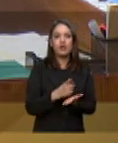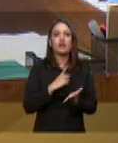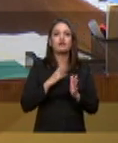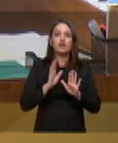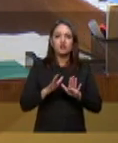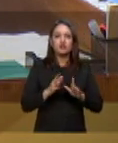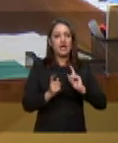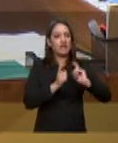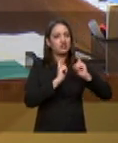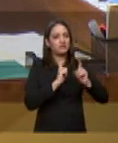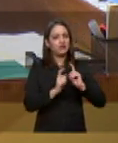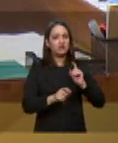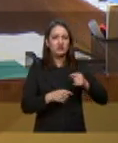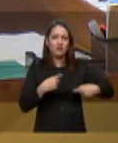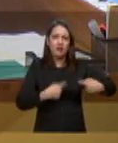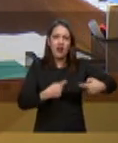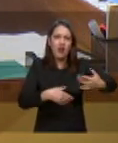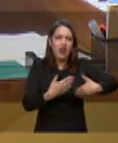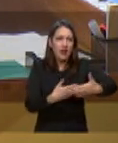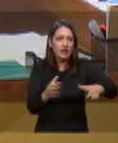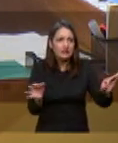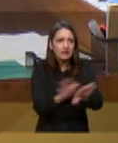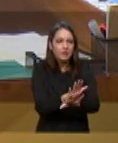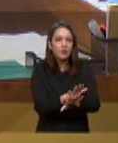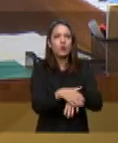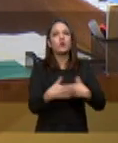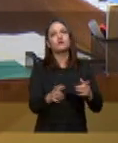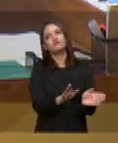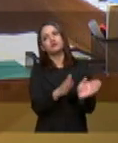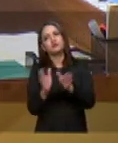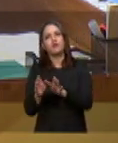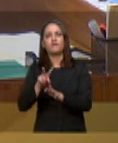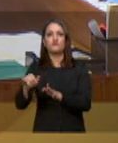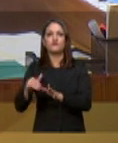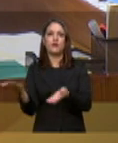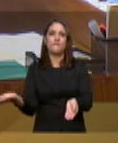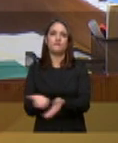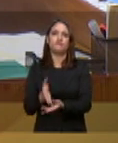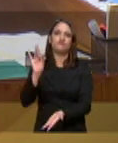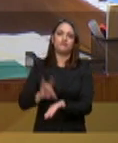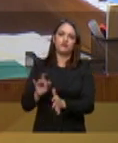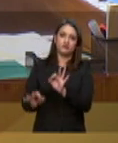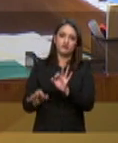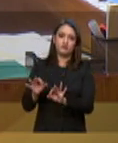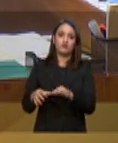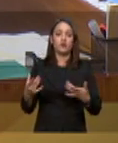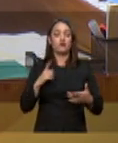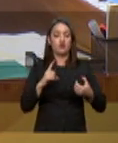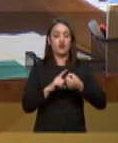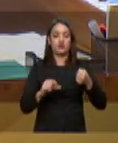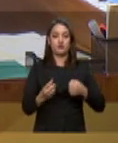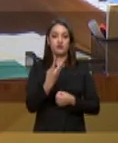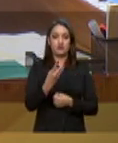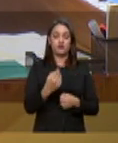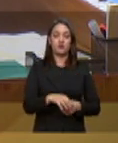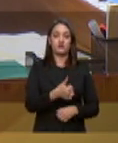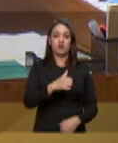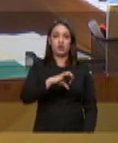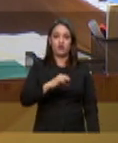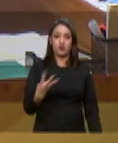esfera administrativa, apenas corresponde ao exaurimento do crime. Articula com os artigos 3º,